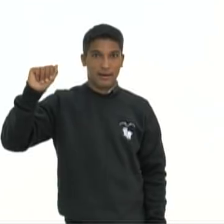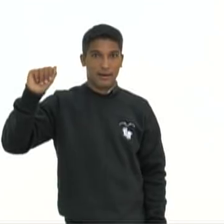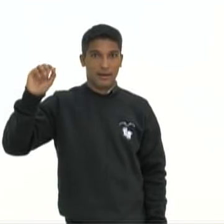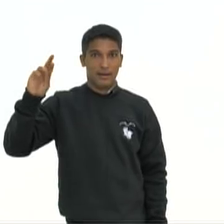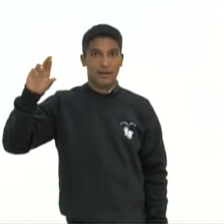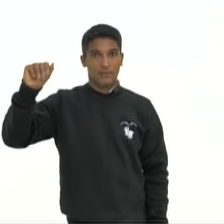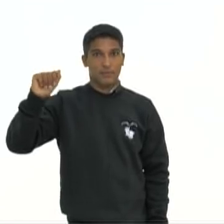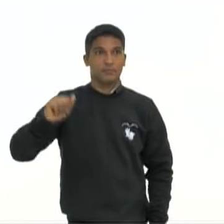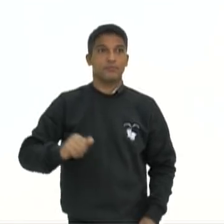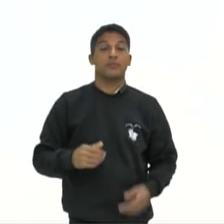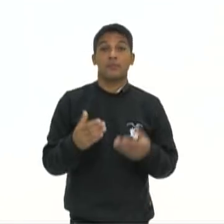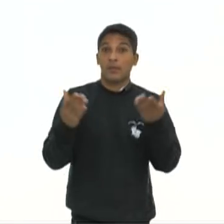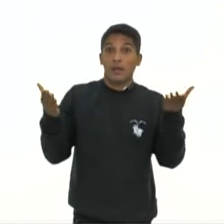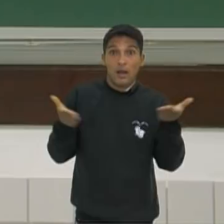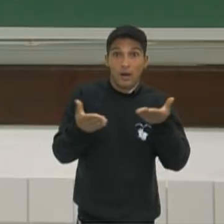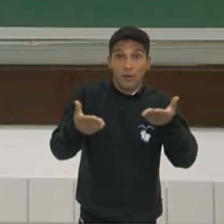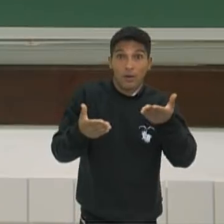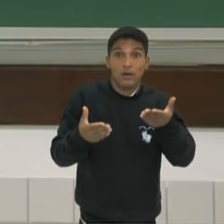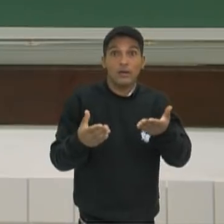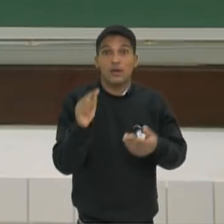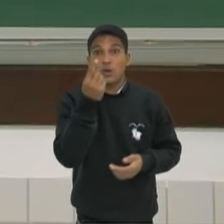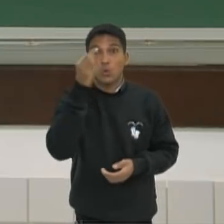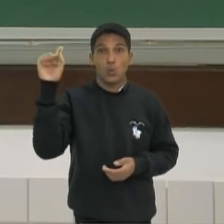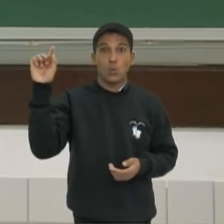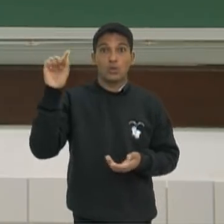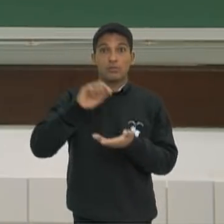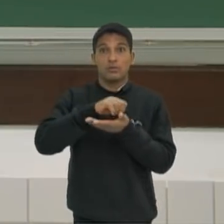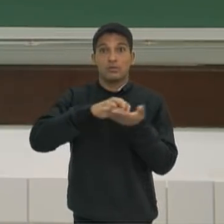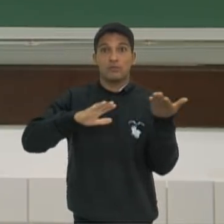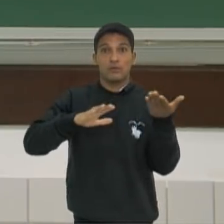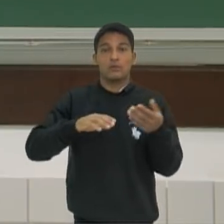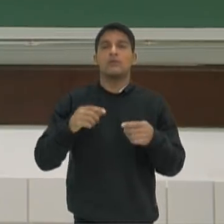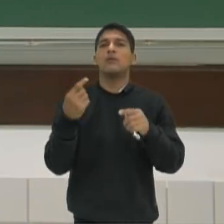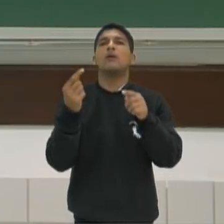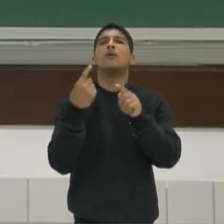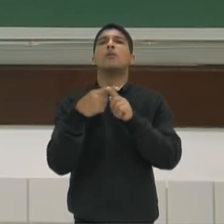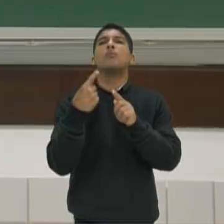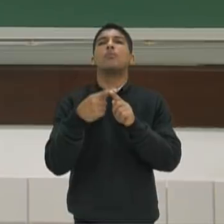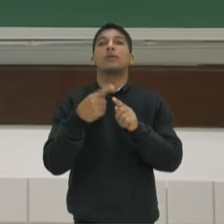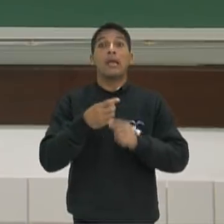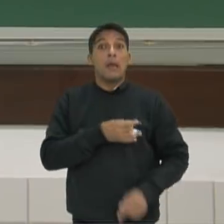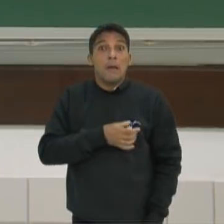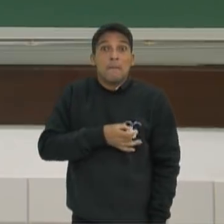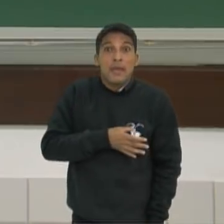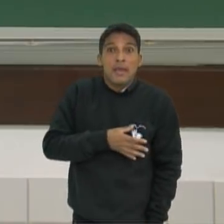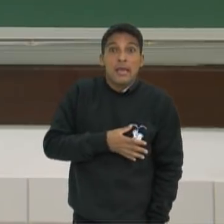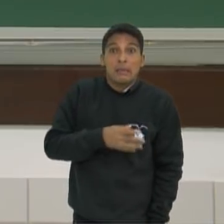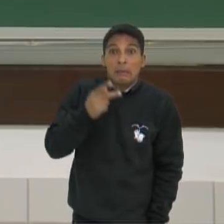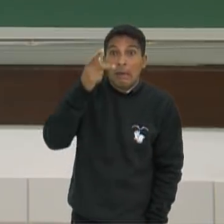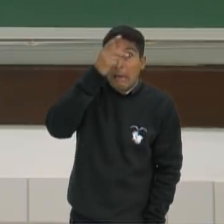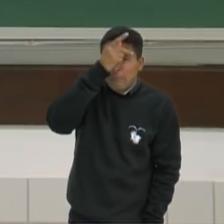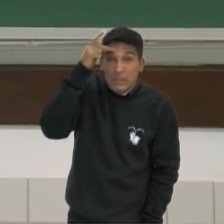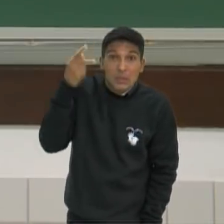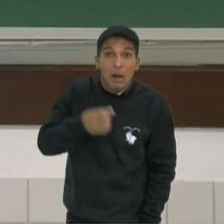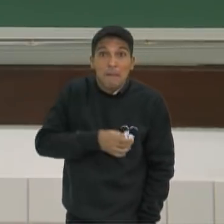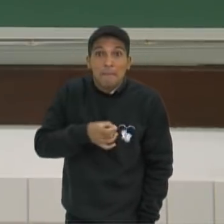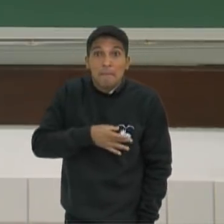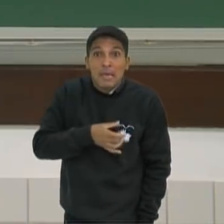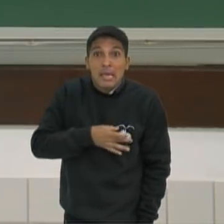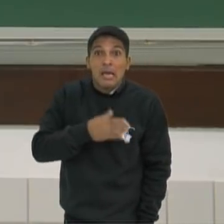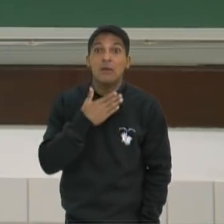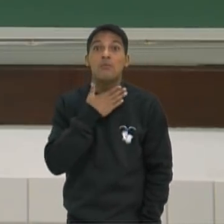nossa última atividade dessa aula, que é por que o medo da morte estava presente